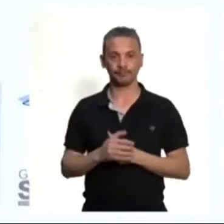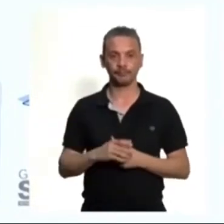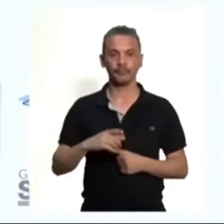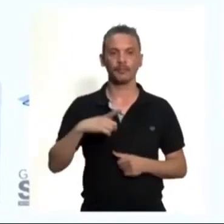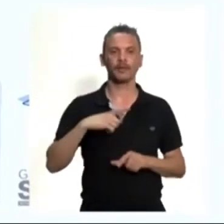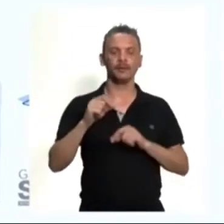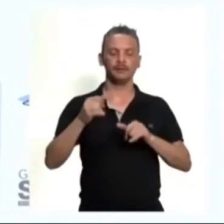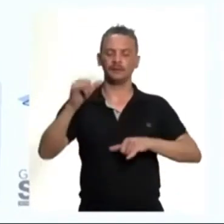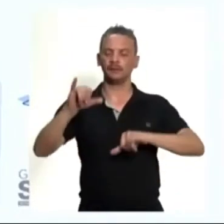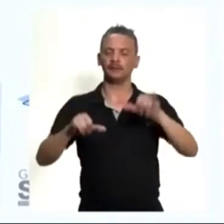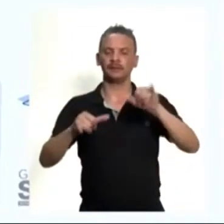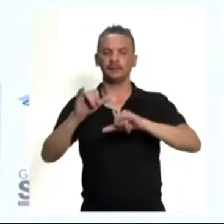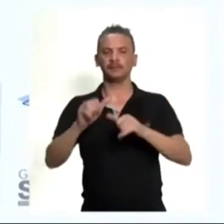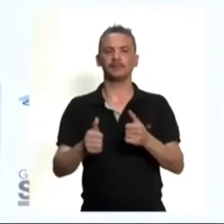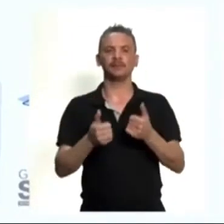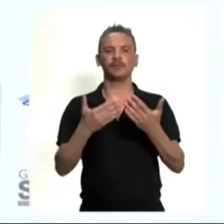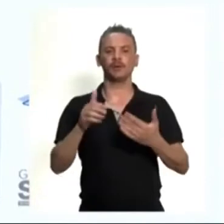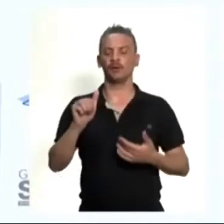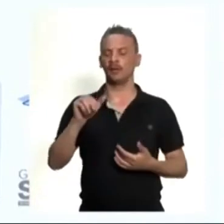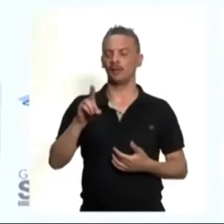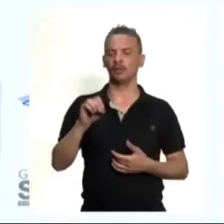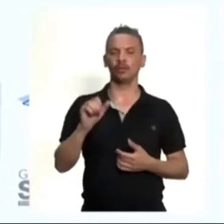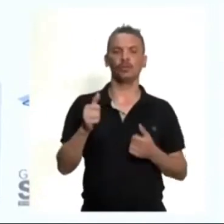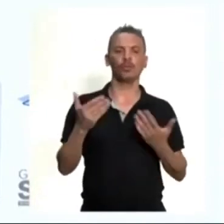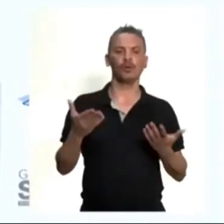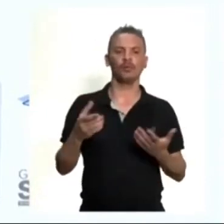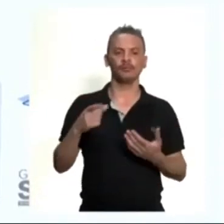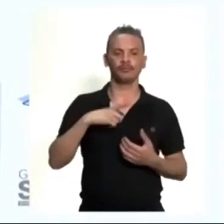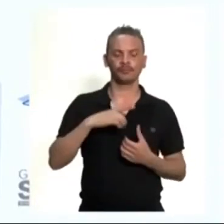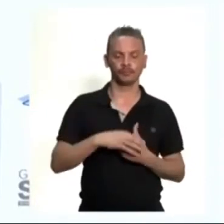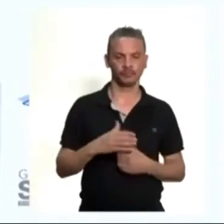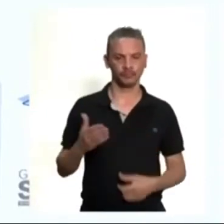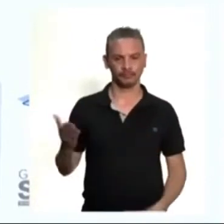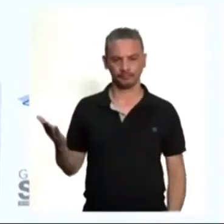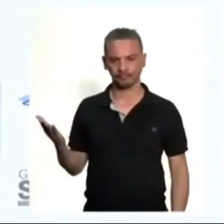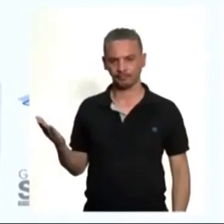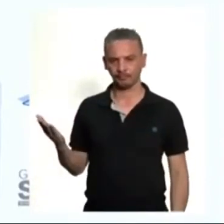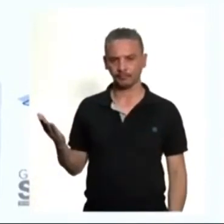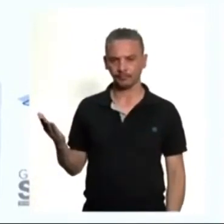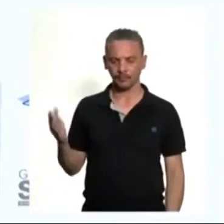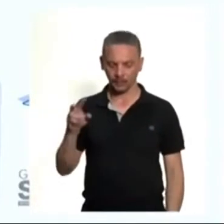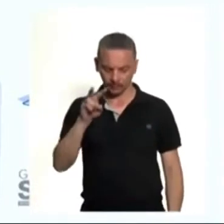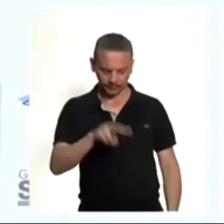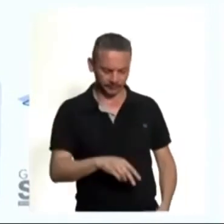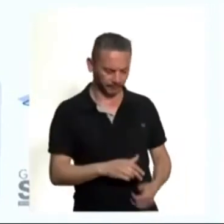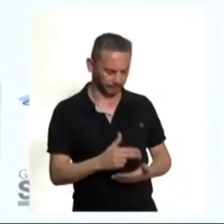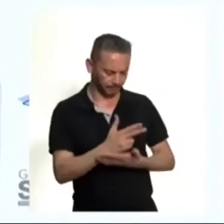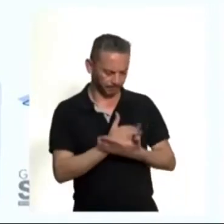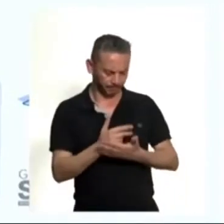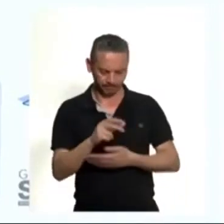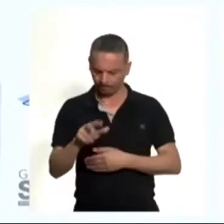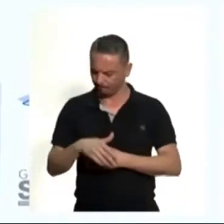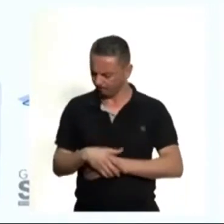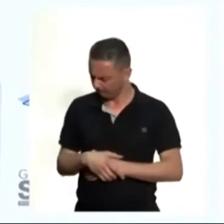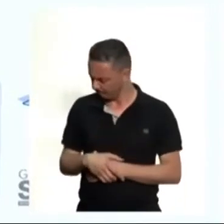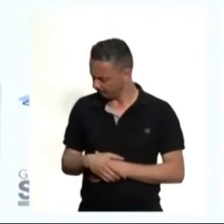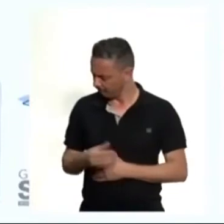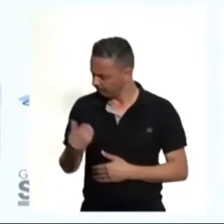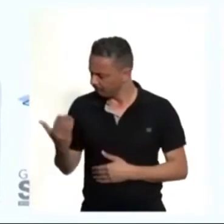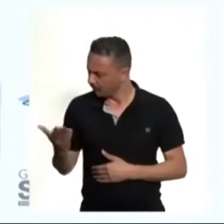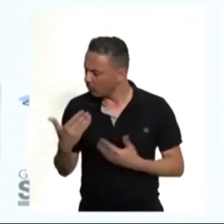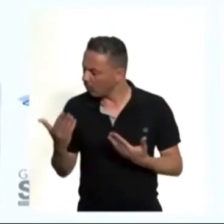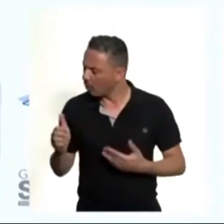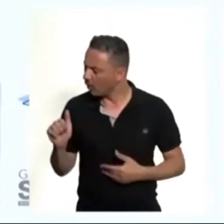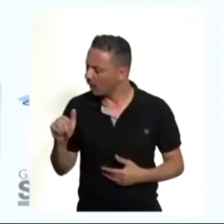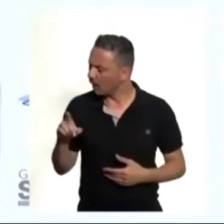espécie química formada no ânodo é... Aí você bate o olho e você fala, nossa, mas como é que eu vou saber qual que é o ânodo e qual que é o